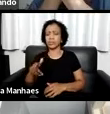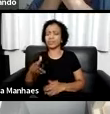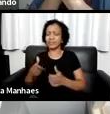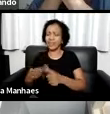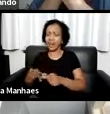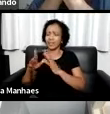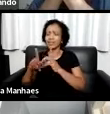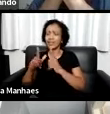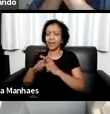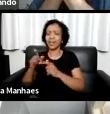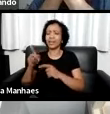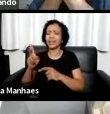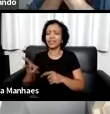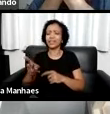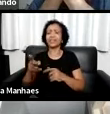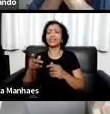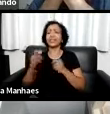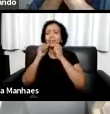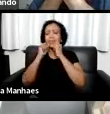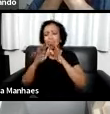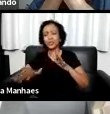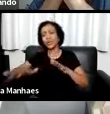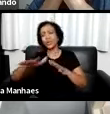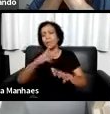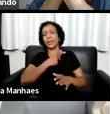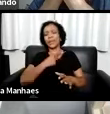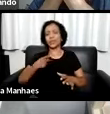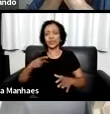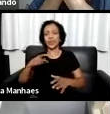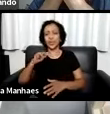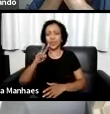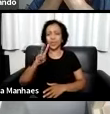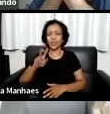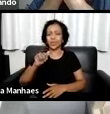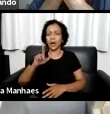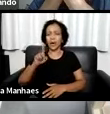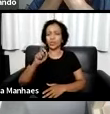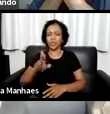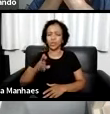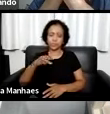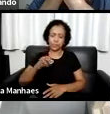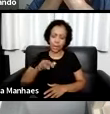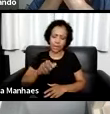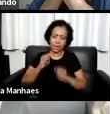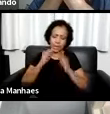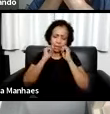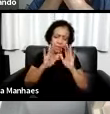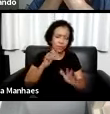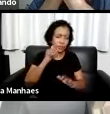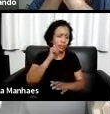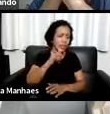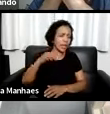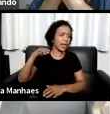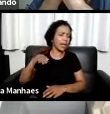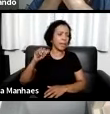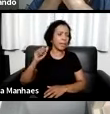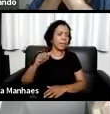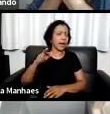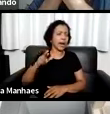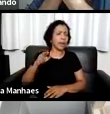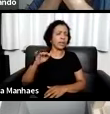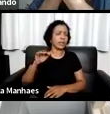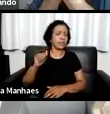de Getsêmani, também pela vida do pastor Valdir Maia. Ó Deus, abençoe também a irmã Maria Assunção, que pede